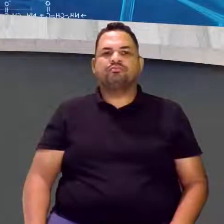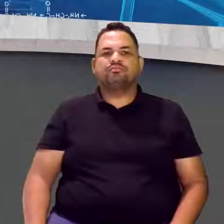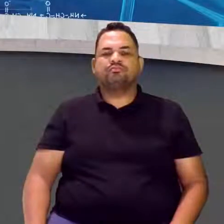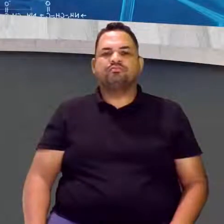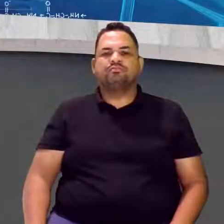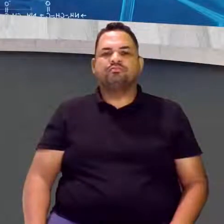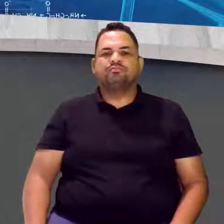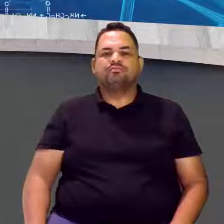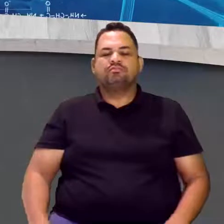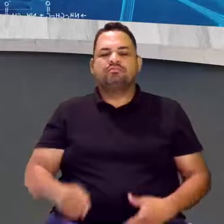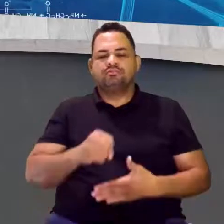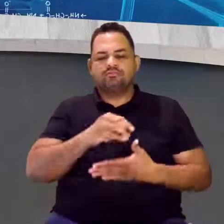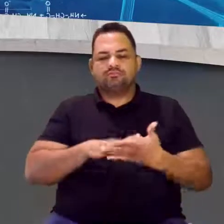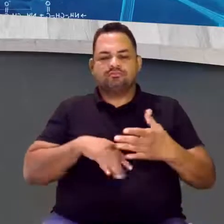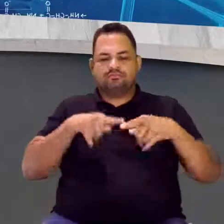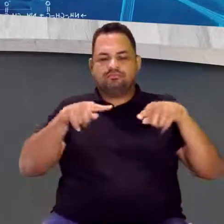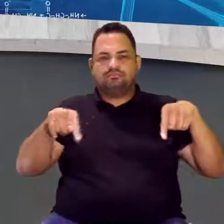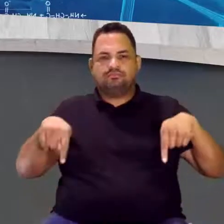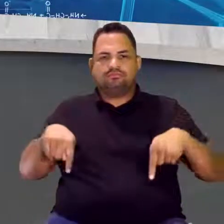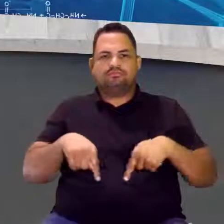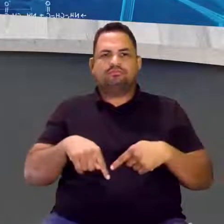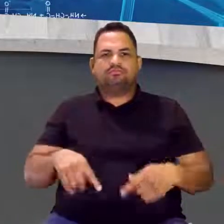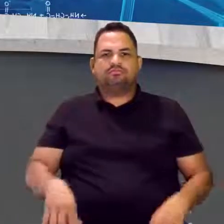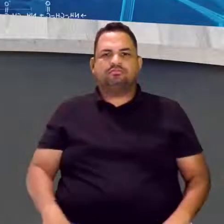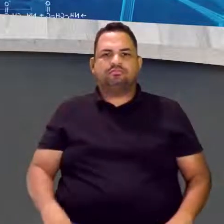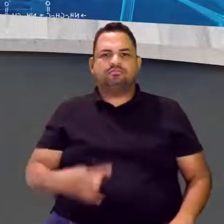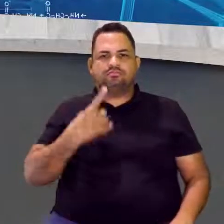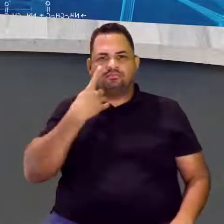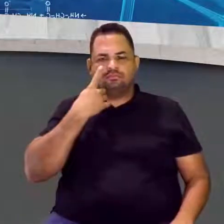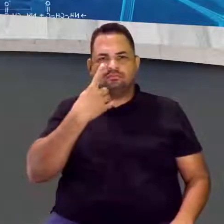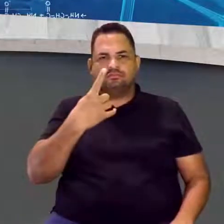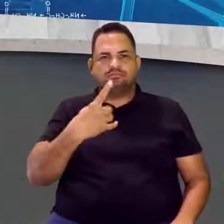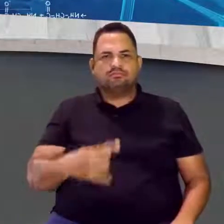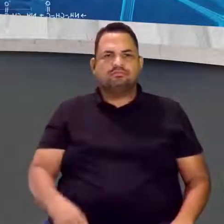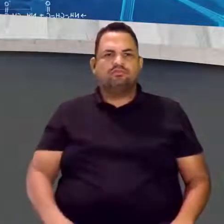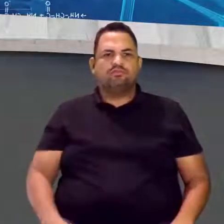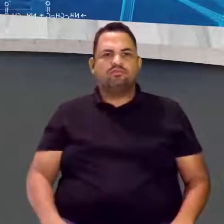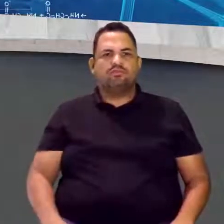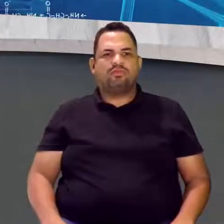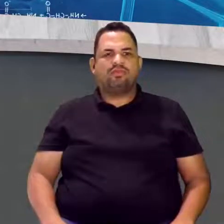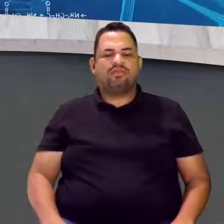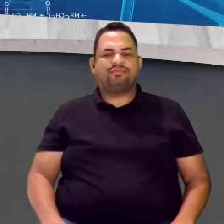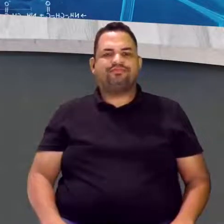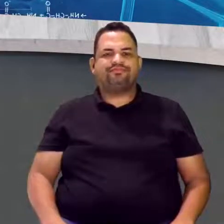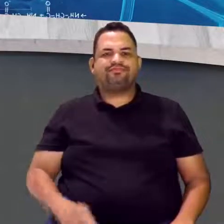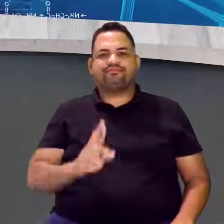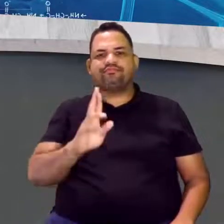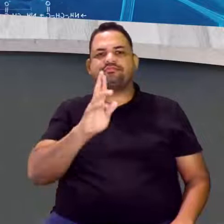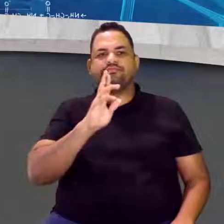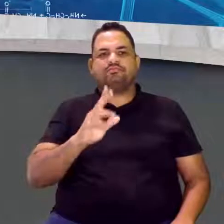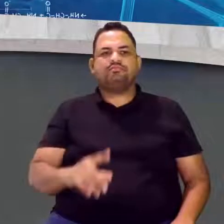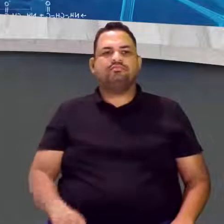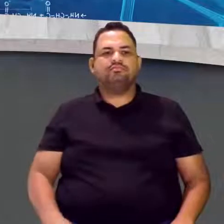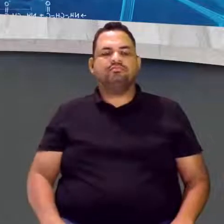E aqui na atividade de sala, verifica o que você acabou de